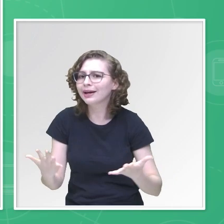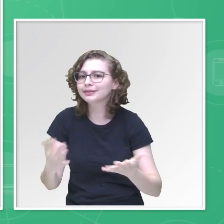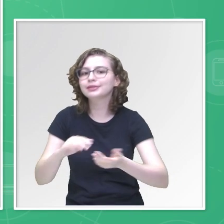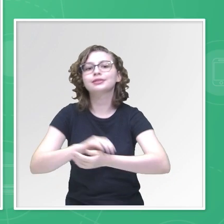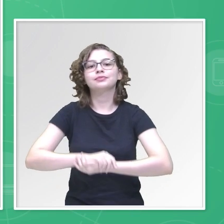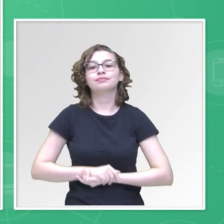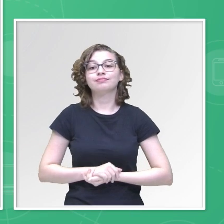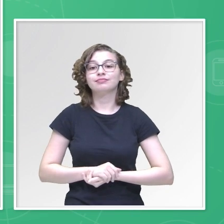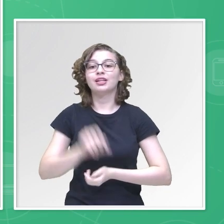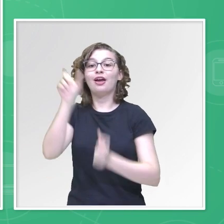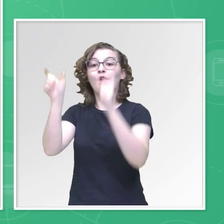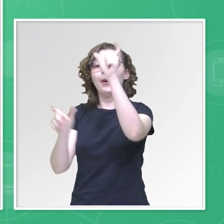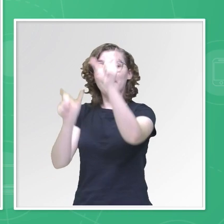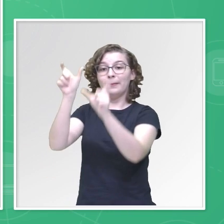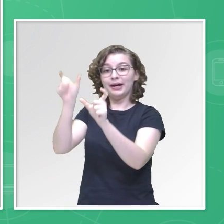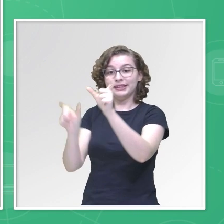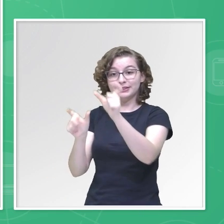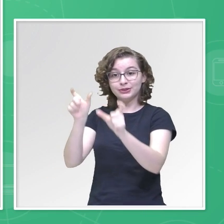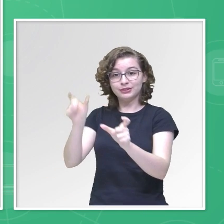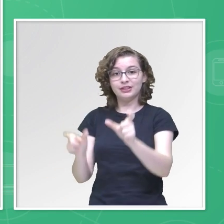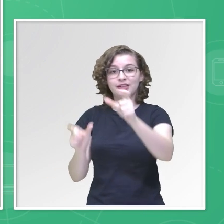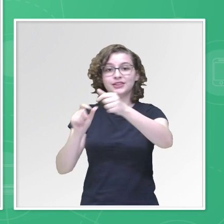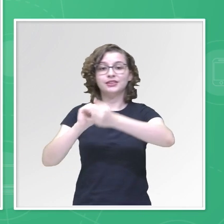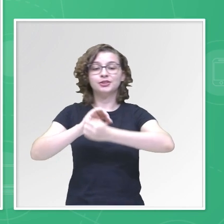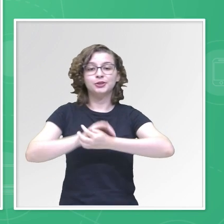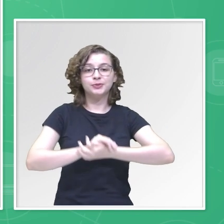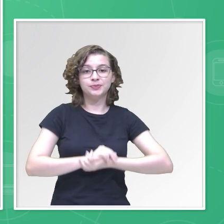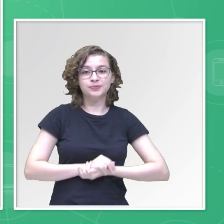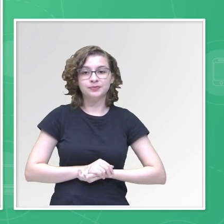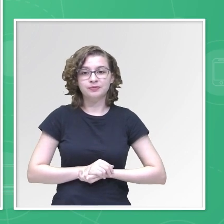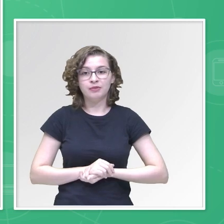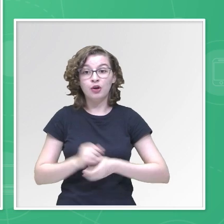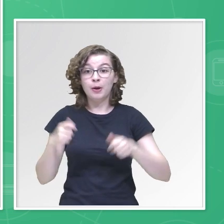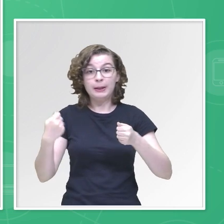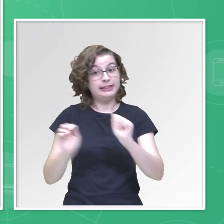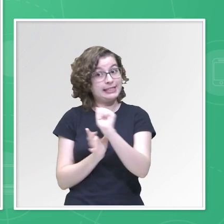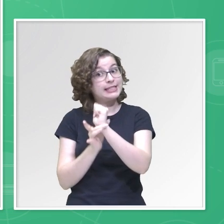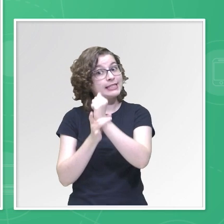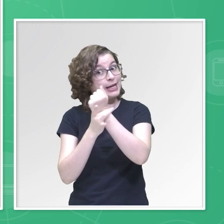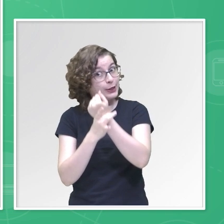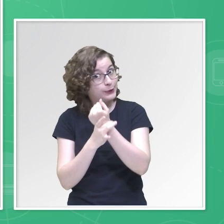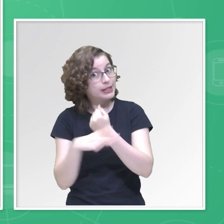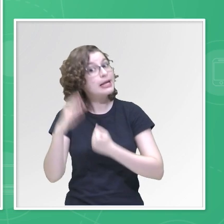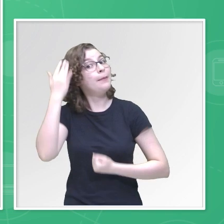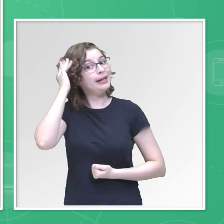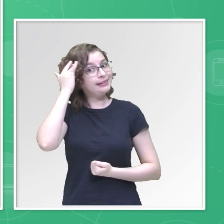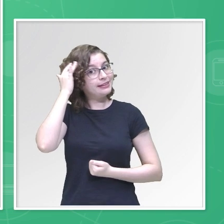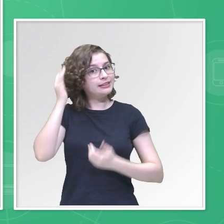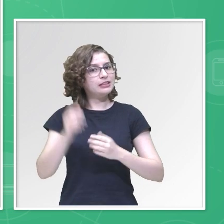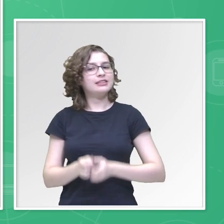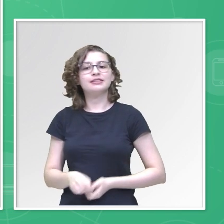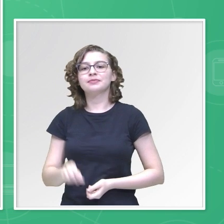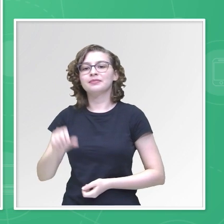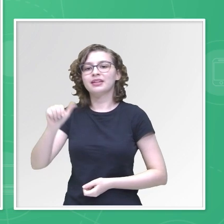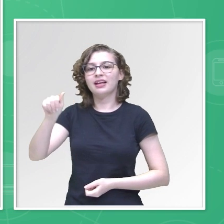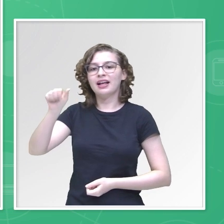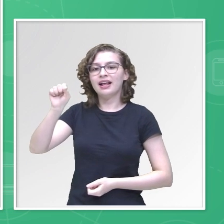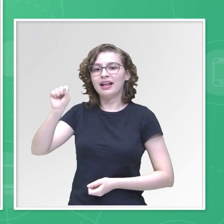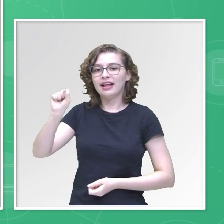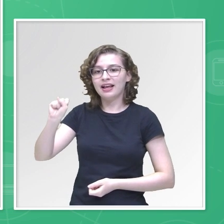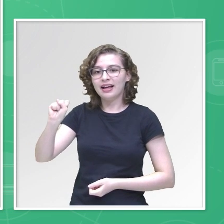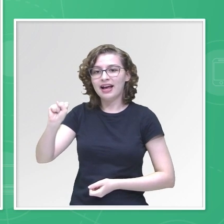lá para os personagens e aqui eu quero ter que você tenha muita segurança você vai dizer as personagens